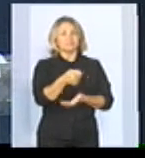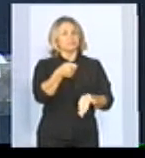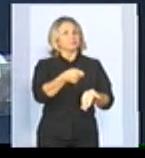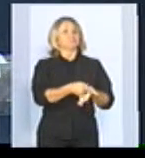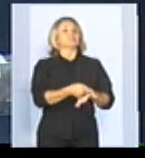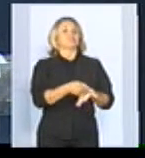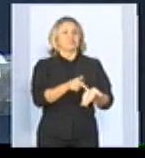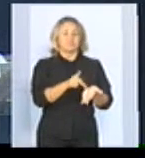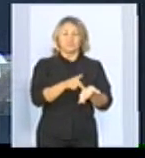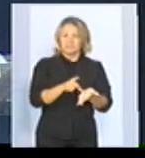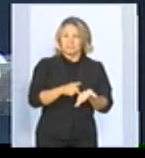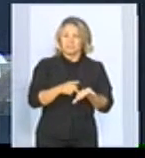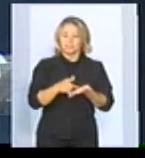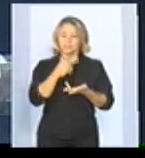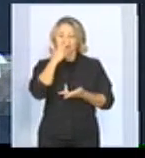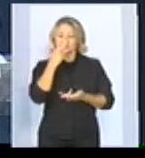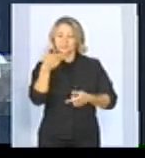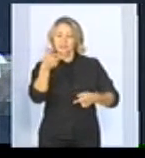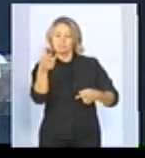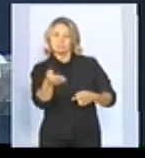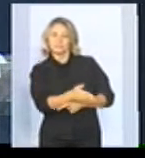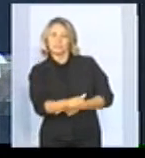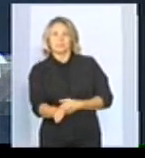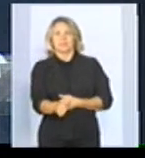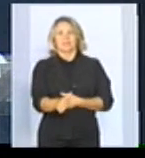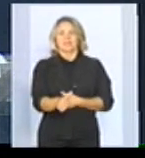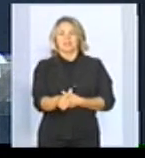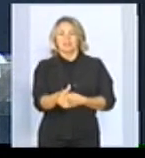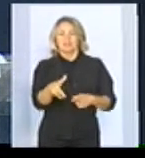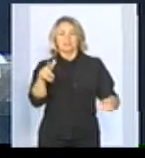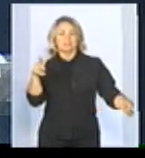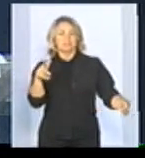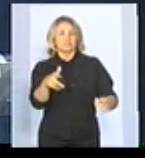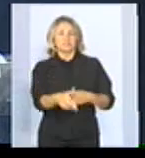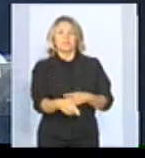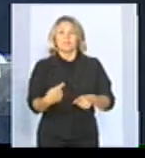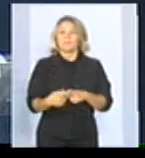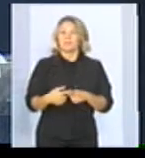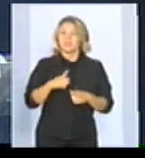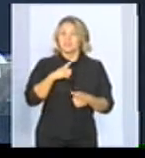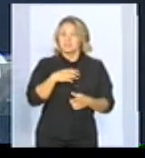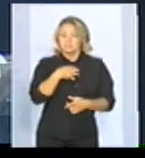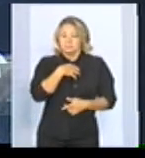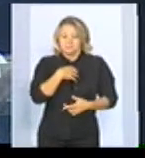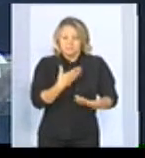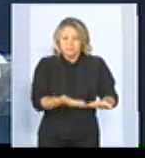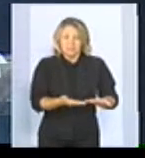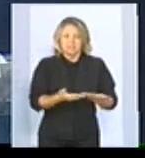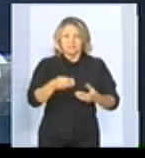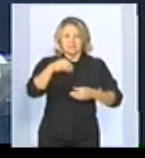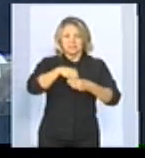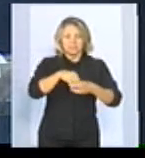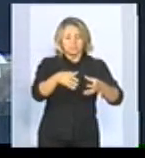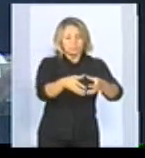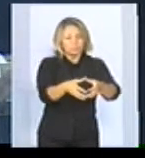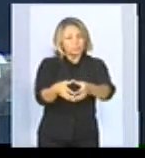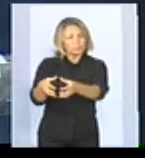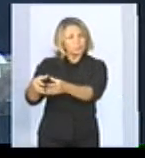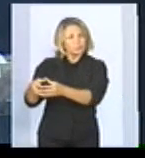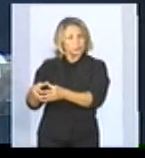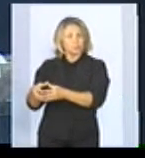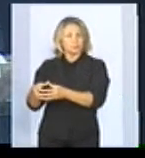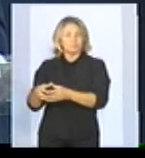ciclo Virtuoso será interrompido seja por Qual razão for né Porque há uma sensibilidade enorme a preço dentro desse mercado